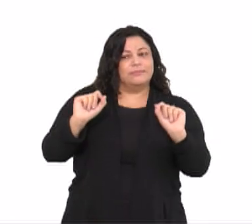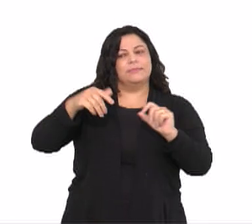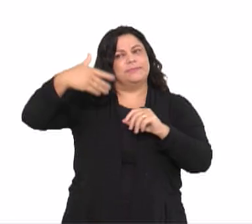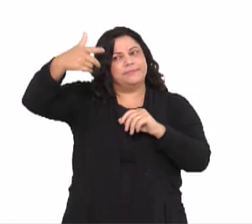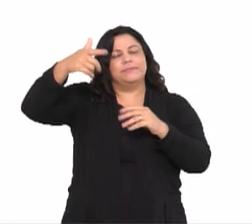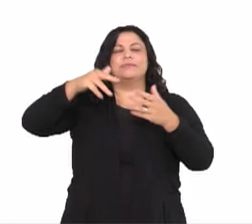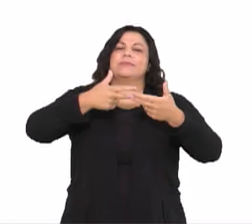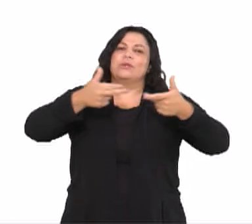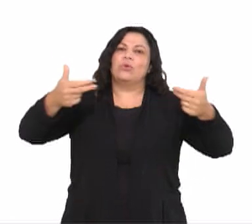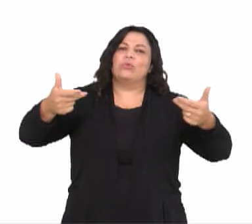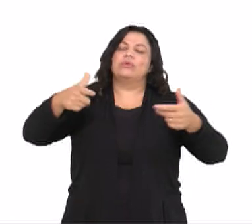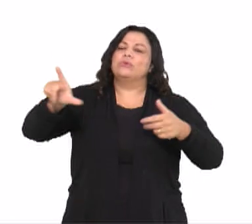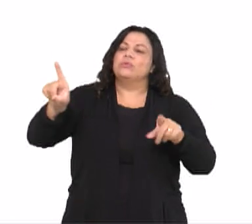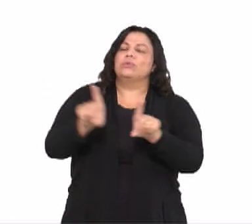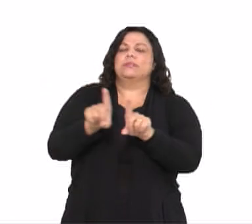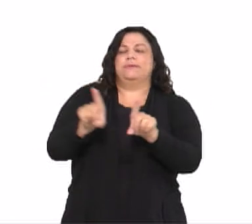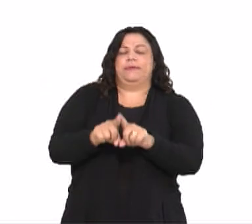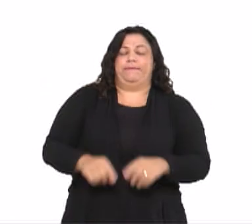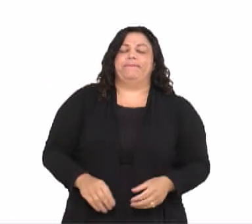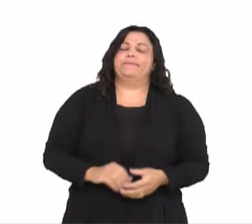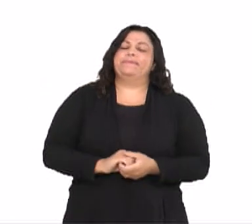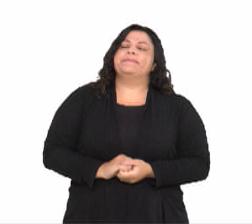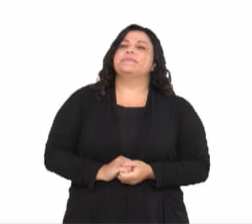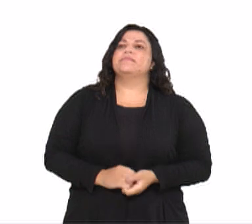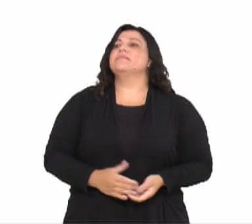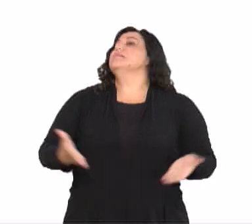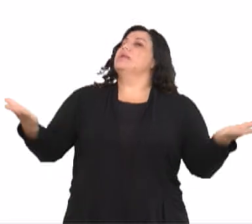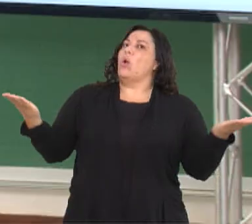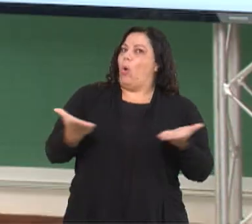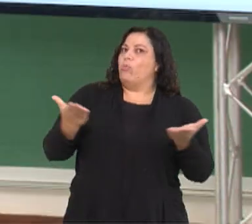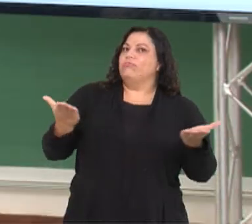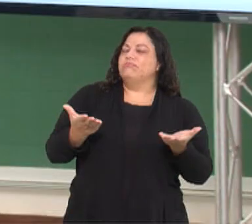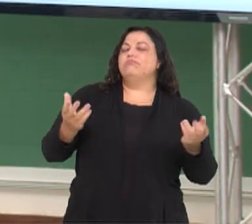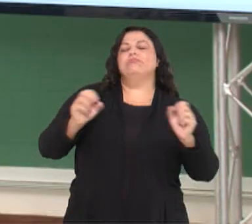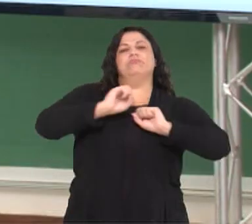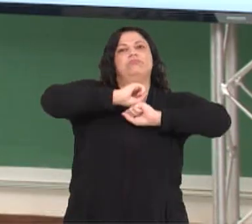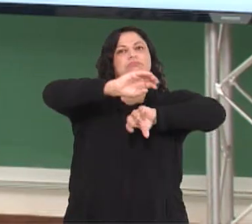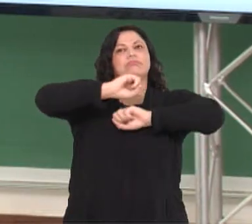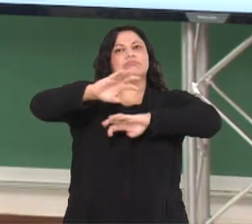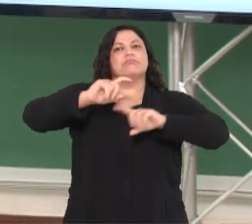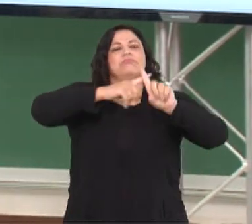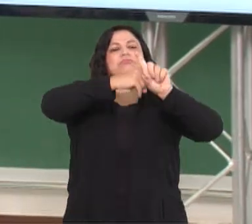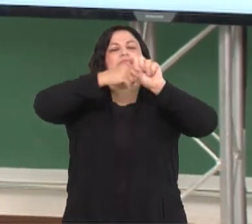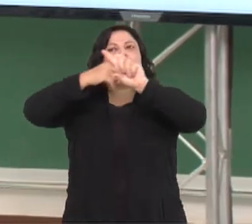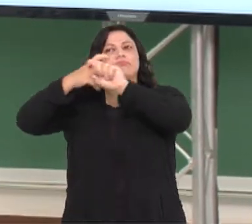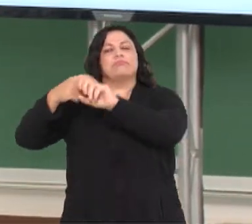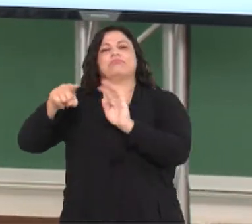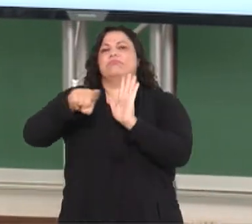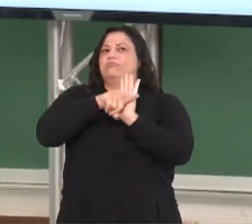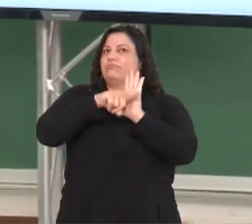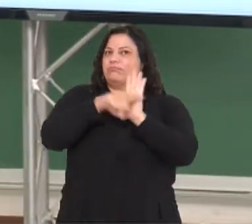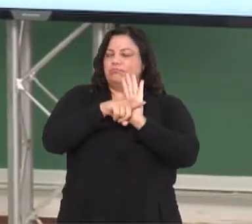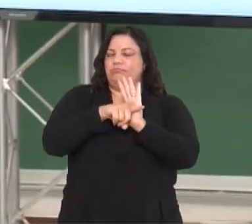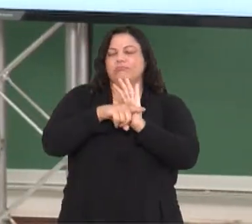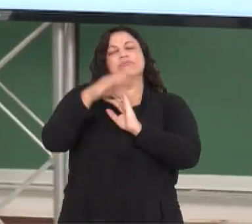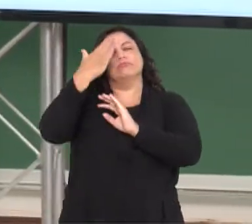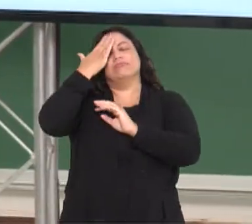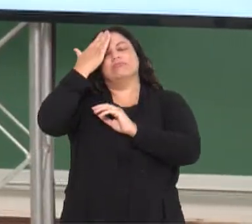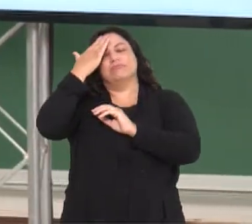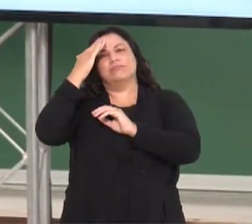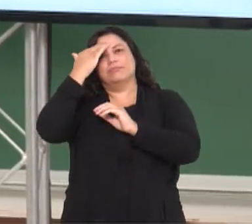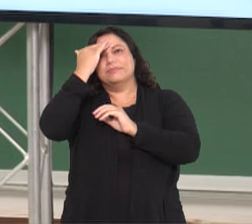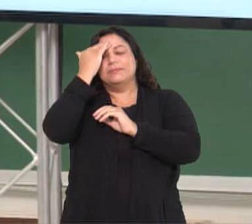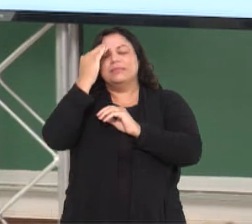a subtração de polinômios, revisamos um pouco a adição. Aliás, um bom trabalho, tenho certeza que vocês fizeram de maneira bem tranquila. Agora,